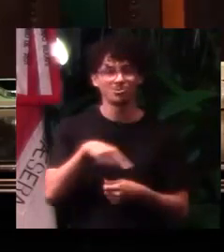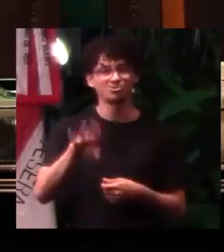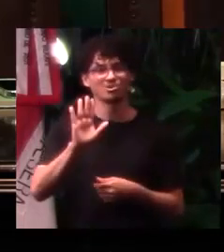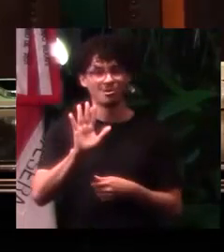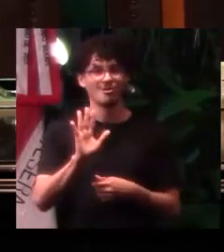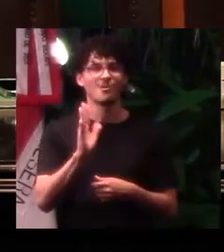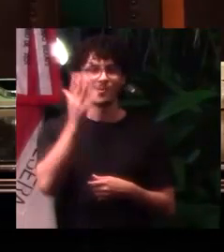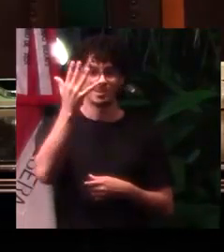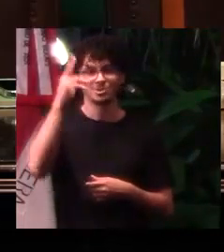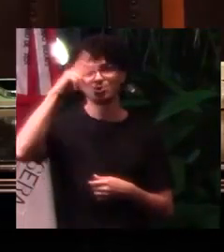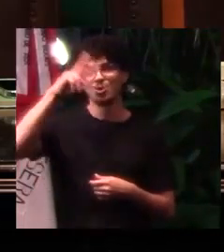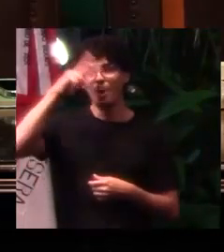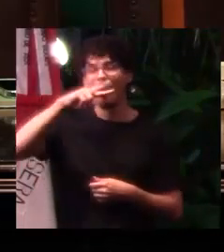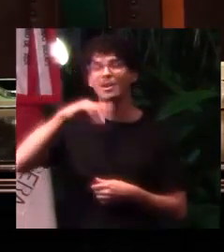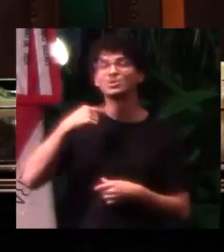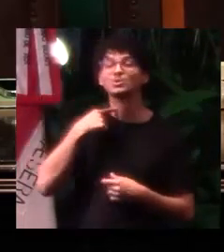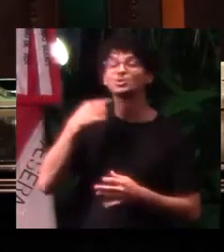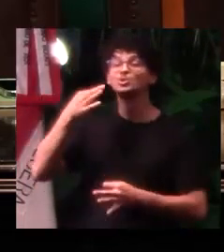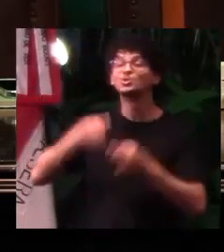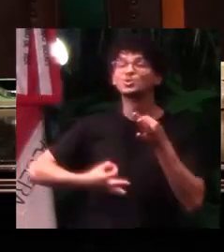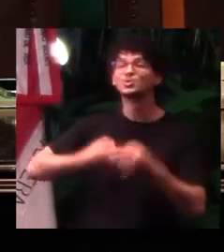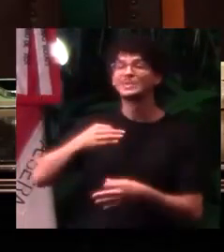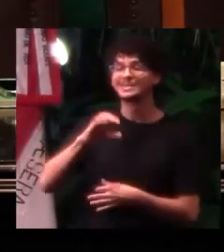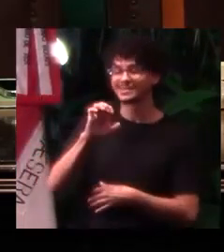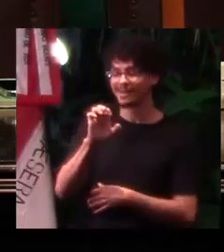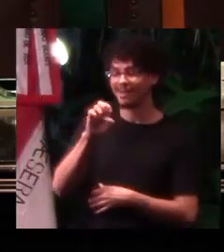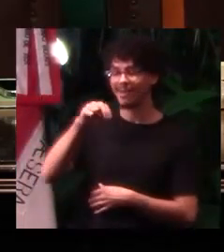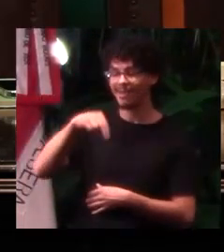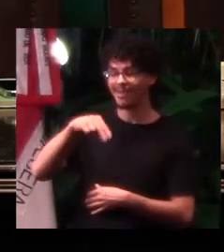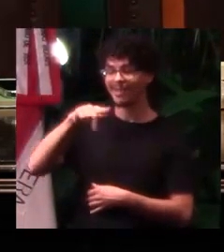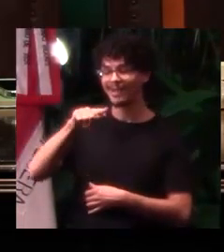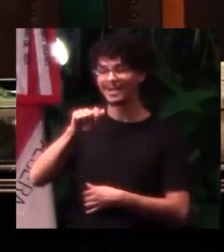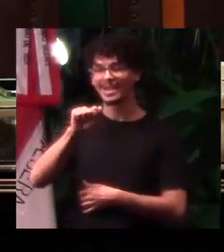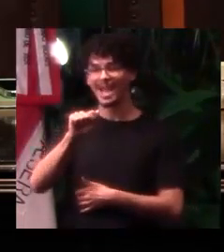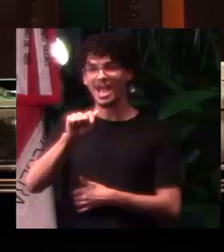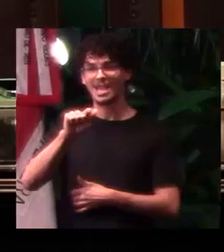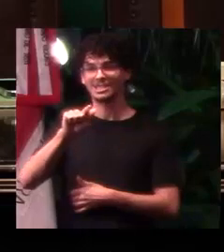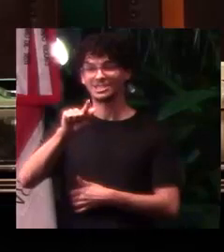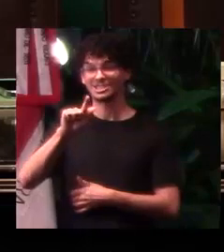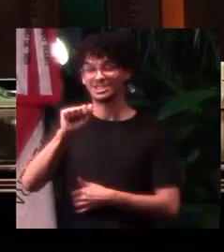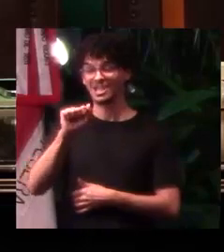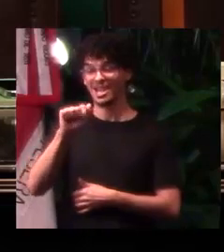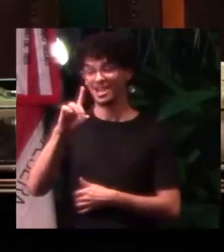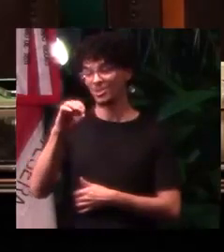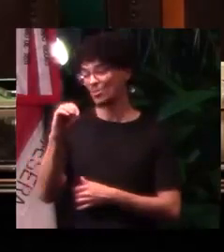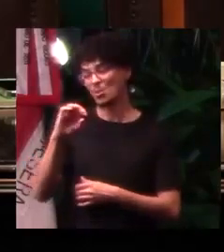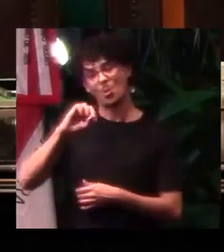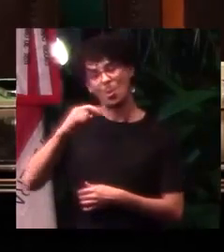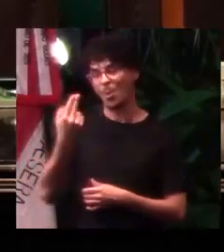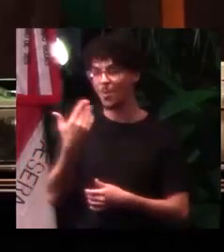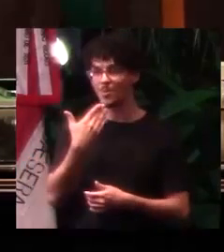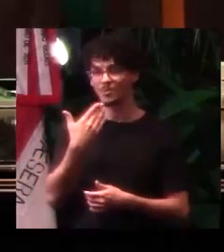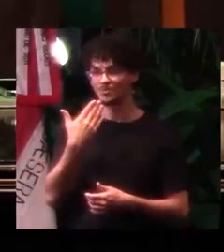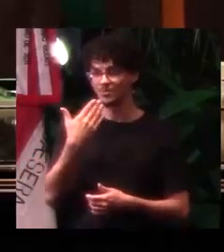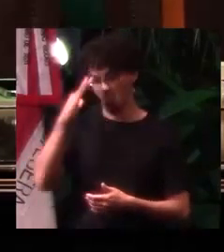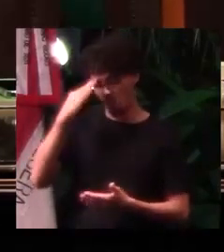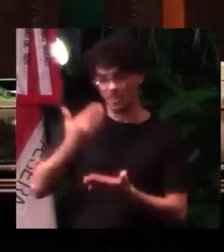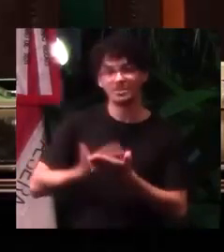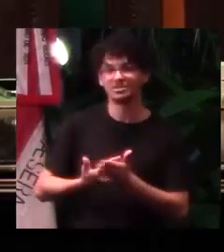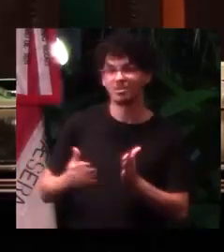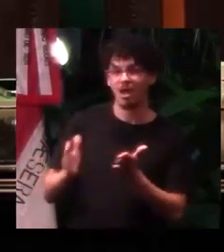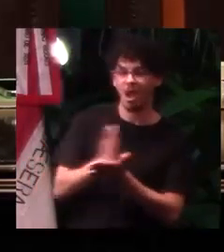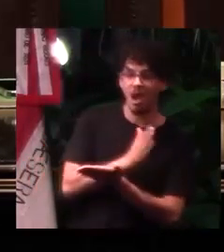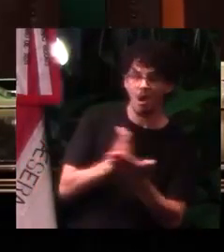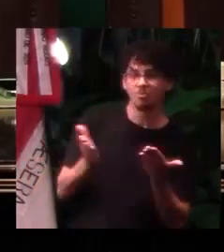da história, do chamado juiz engajado, não é? Ou juiz comprometido com determinadas causas,